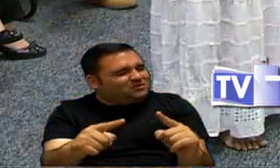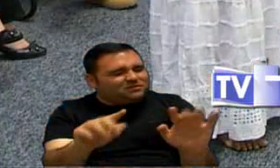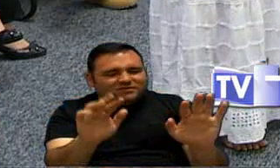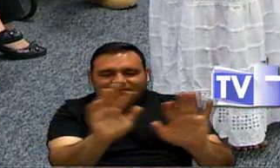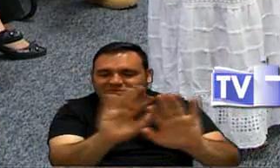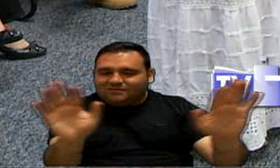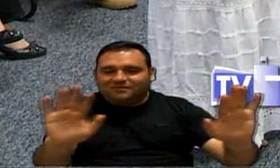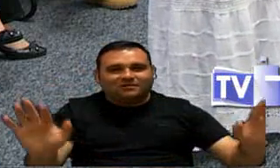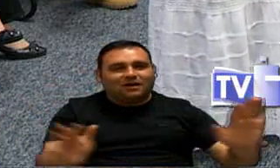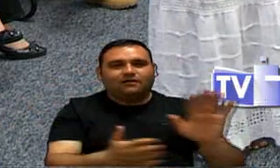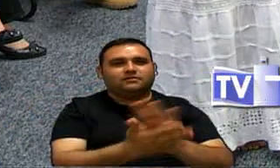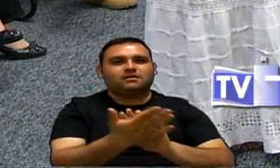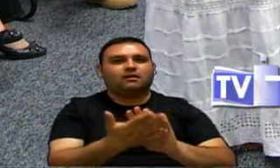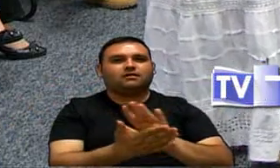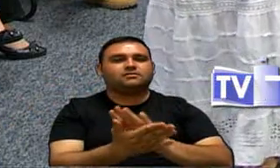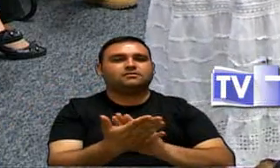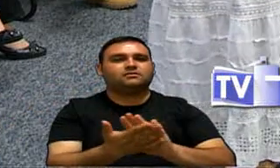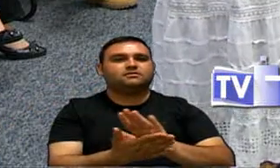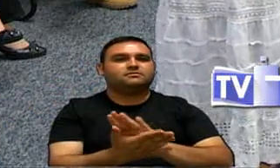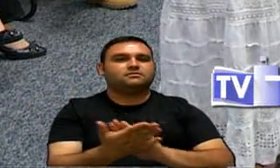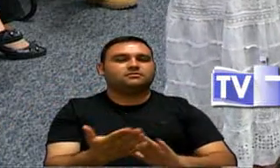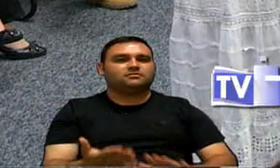sem violência.